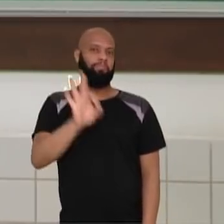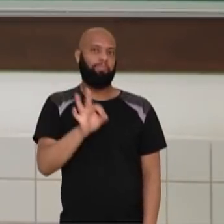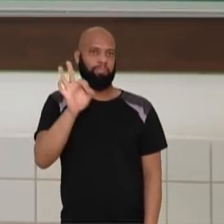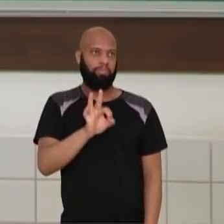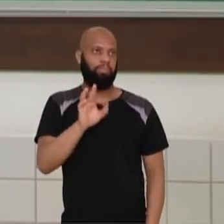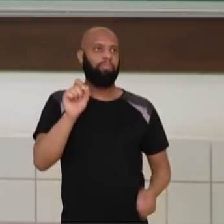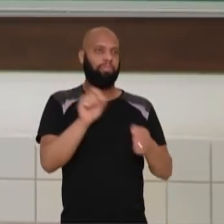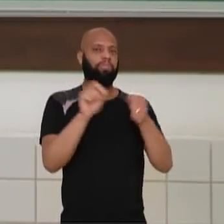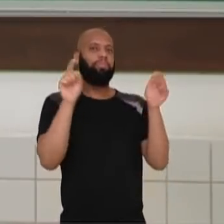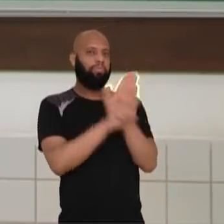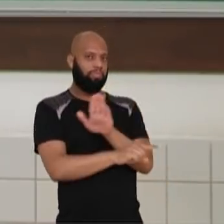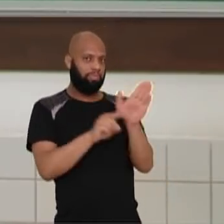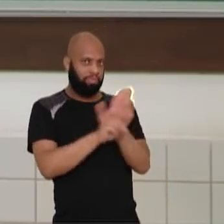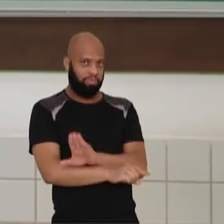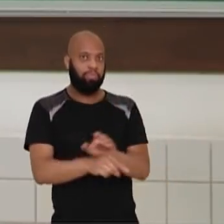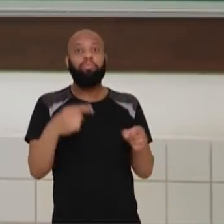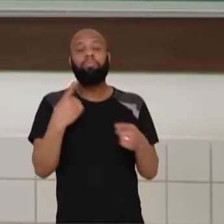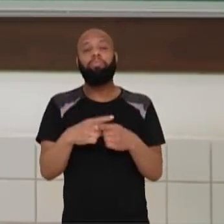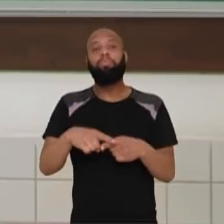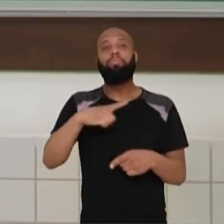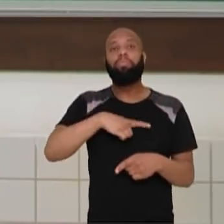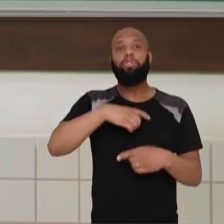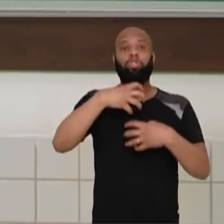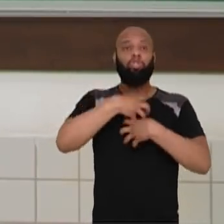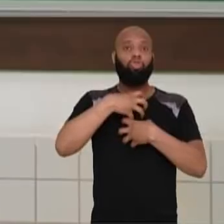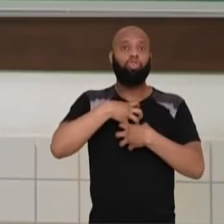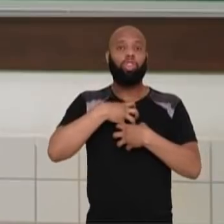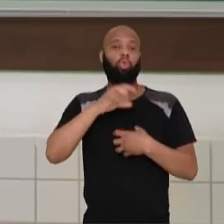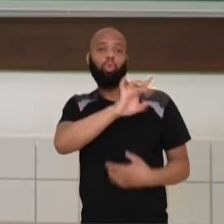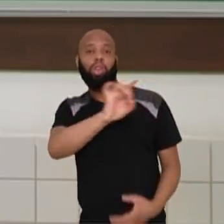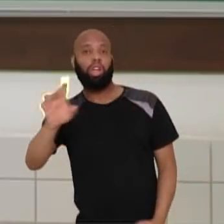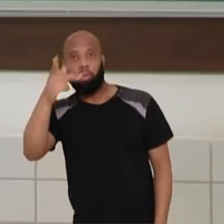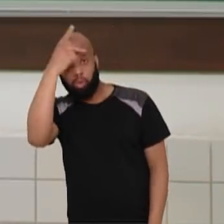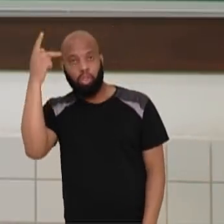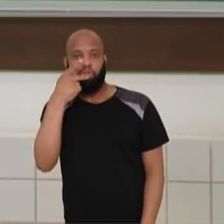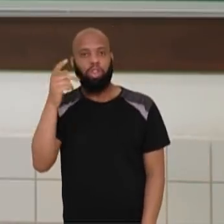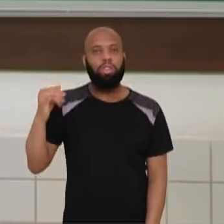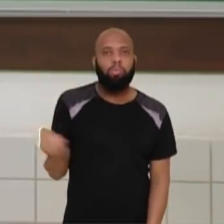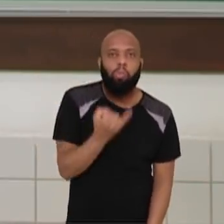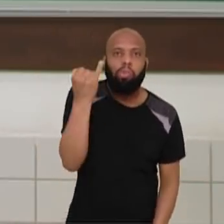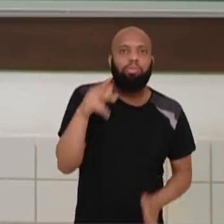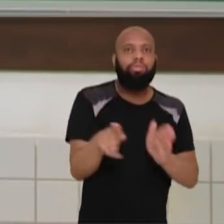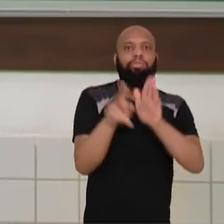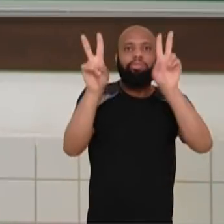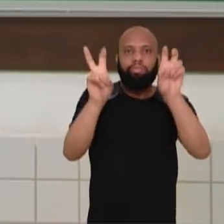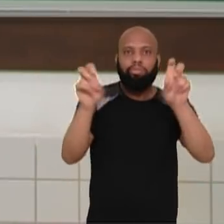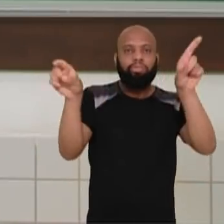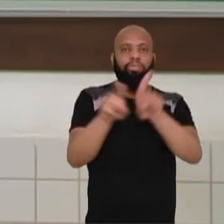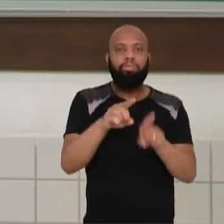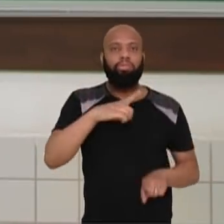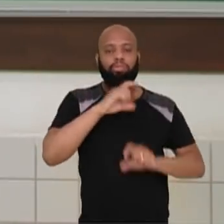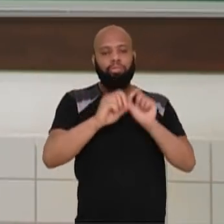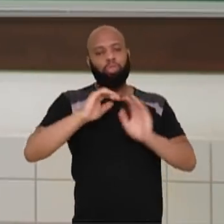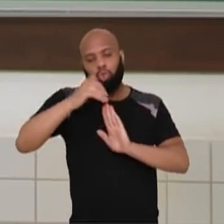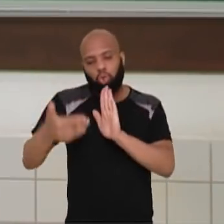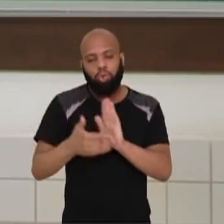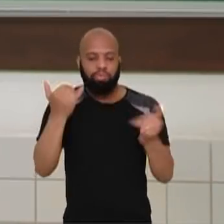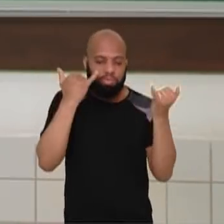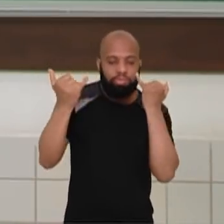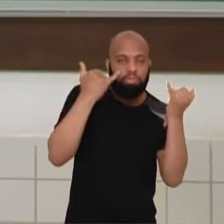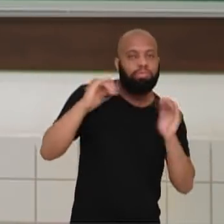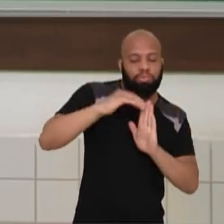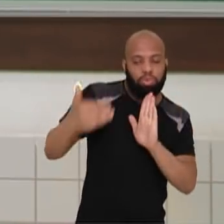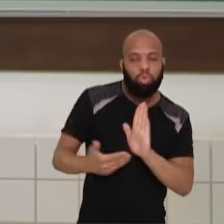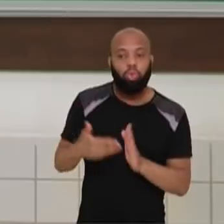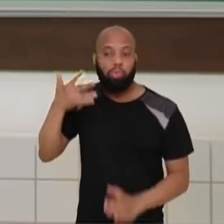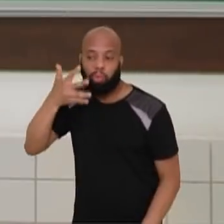10% para fazer essa pesquisa, porque daí ela vai ficar bem embasada, cada um vai falar sobre a importância do seu tema e eles vão ter todos os dados de